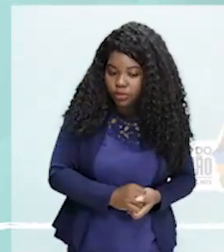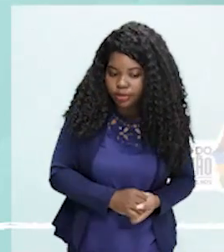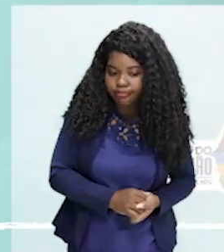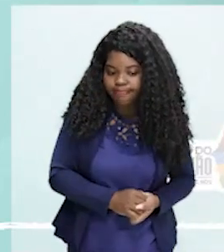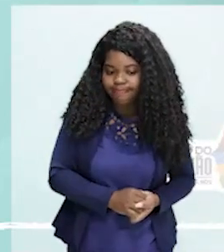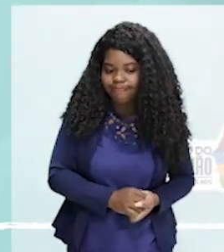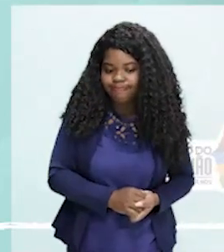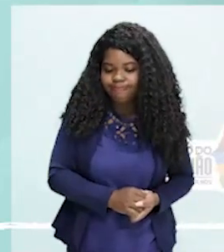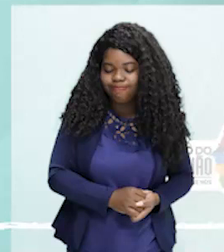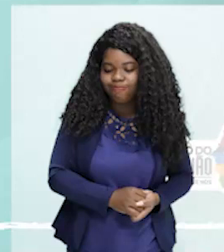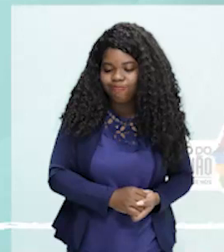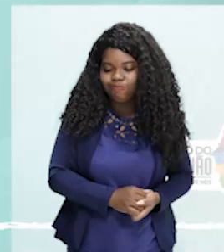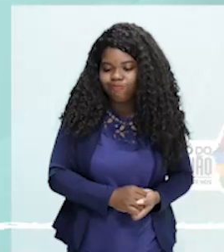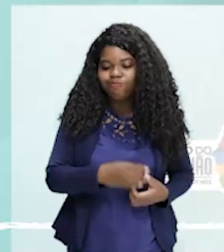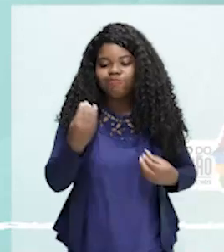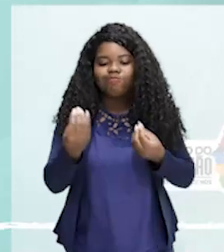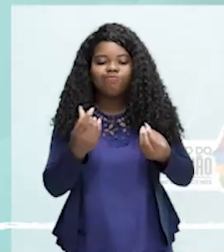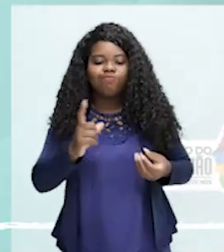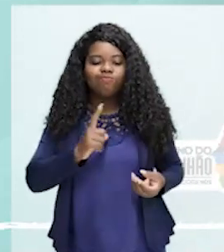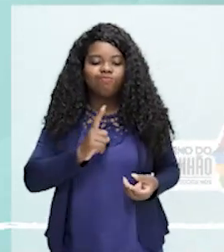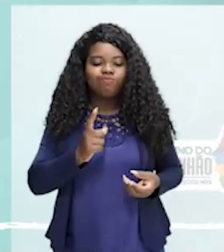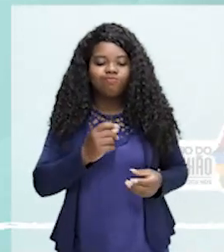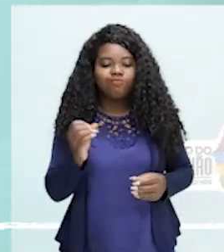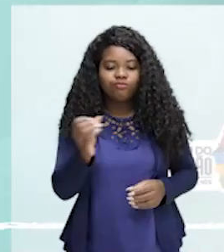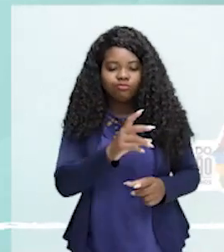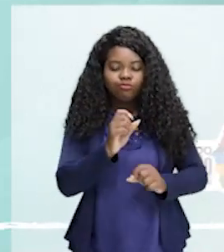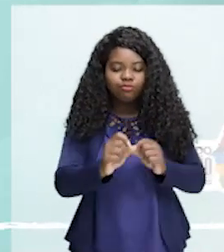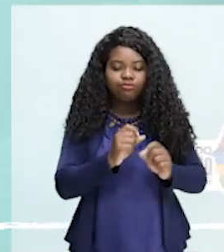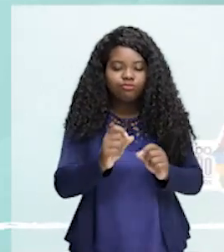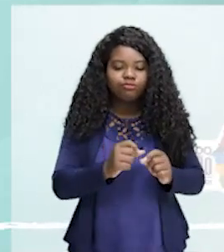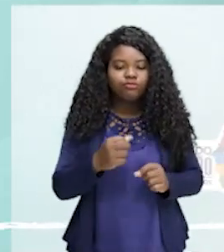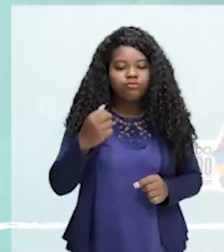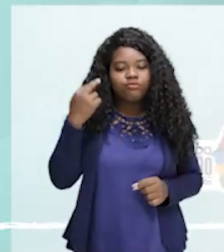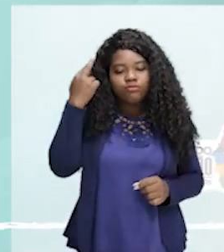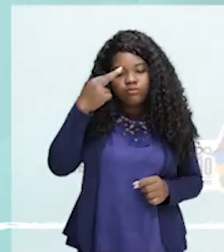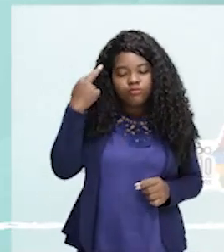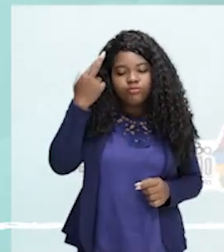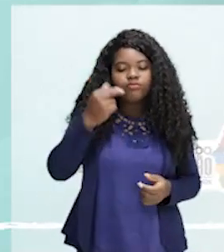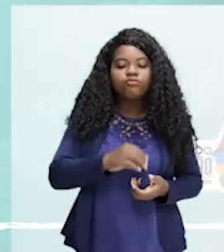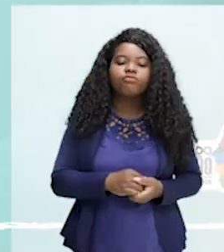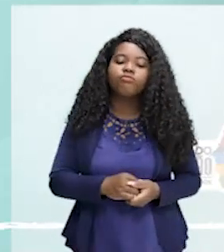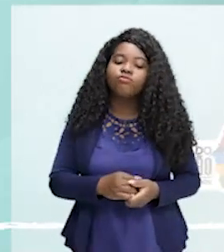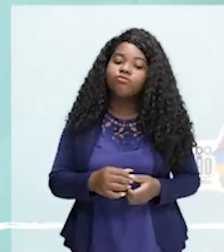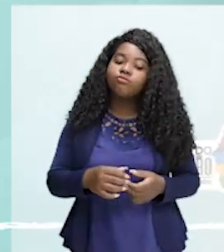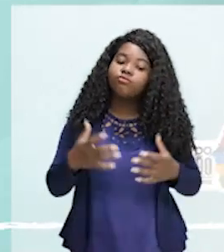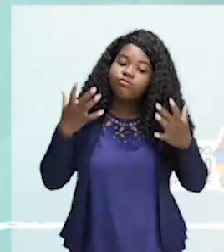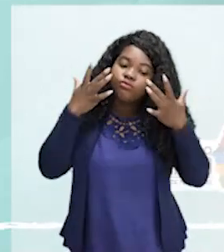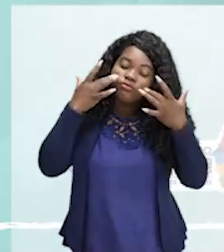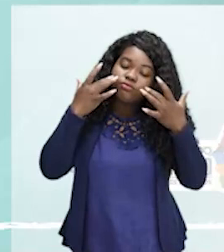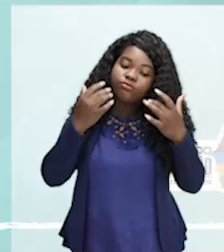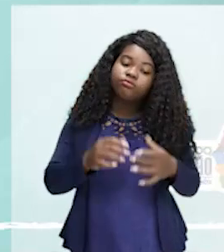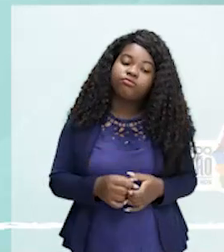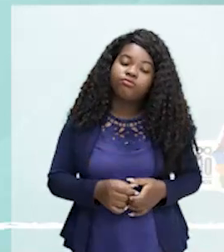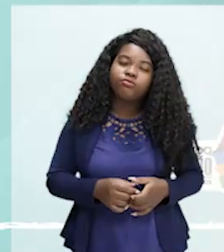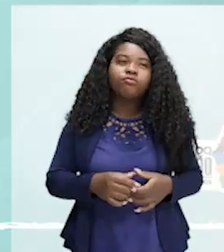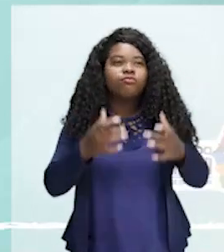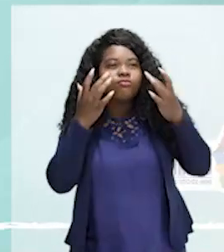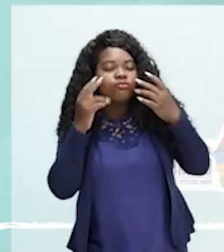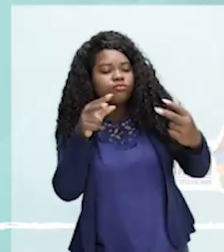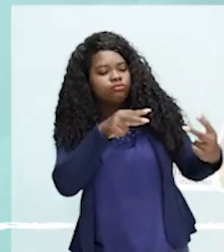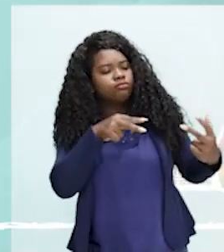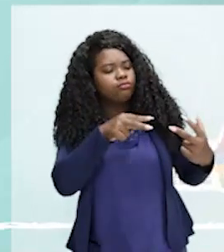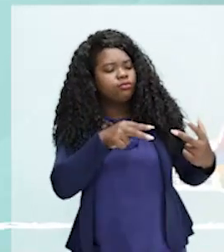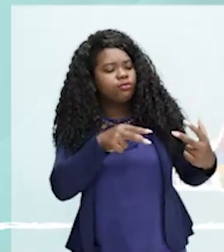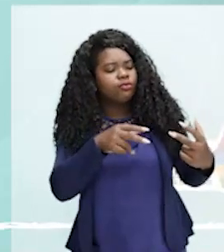situação? Em que ponto você tem uma nova ressignificação do teatro? Será que o teatro feito de maneira digital, ele é